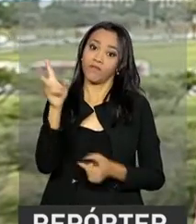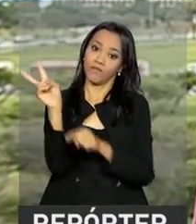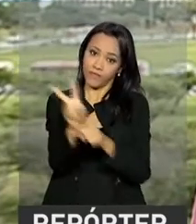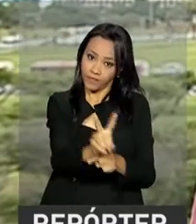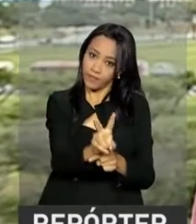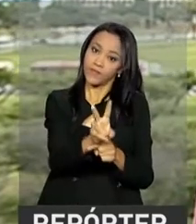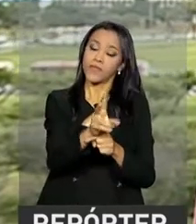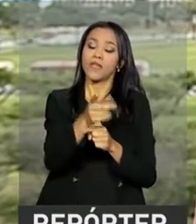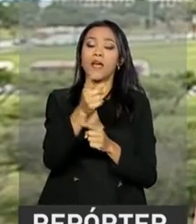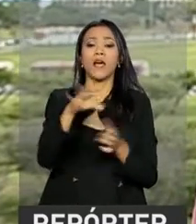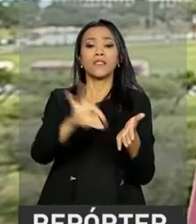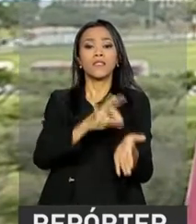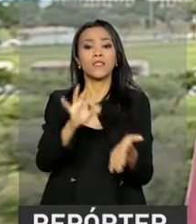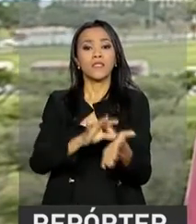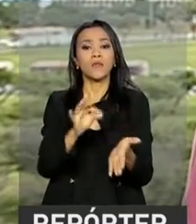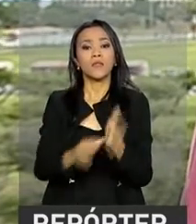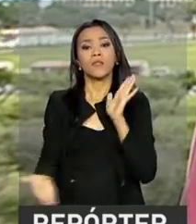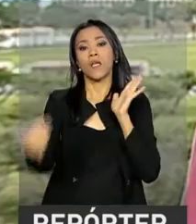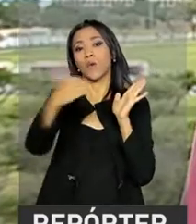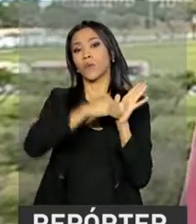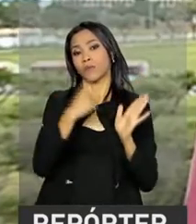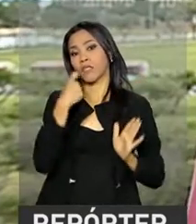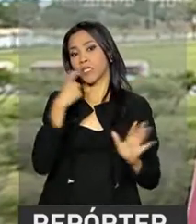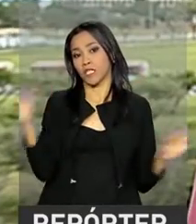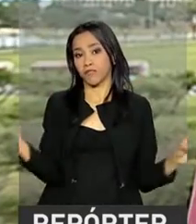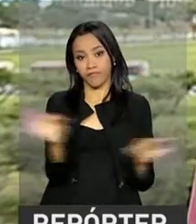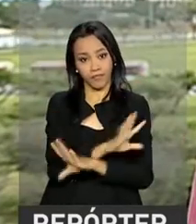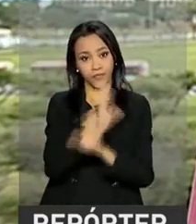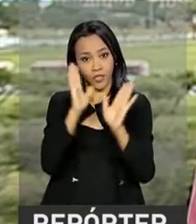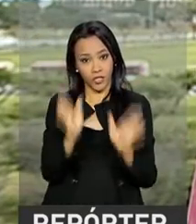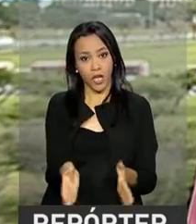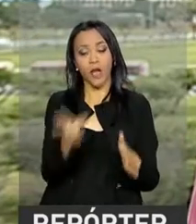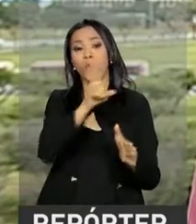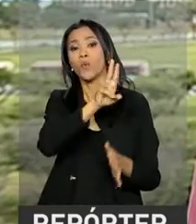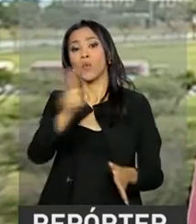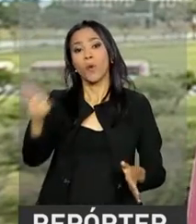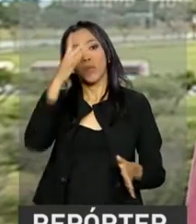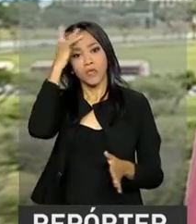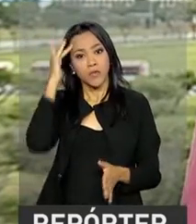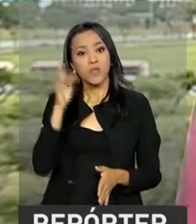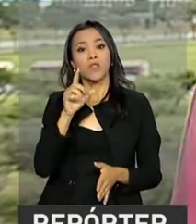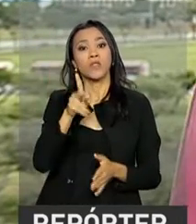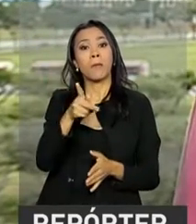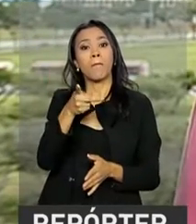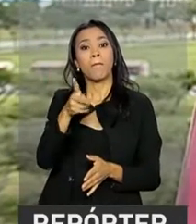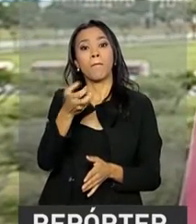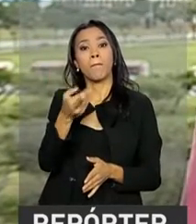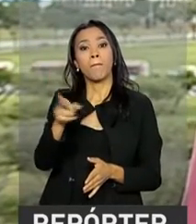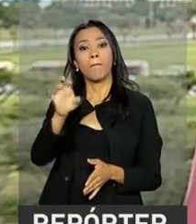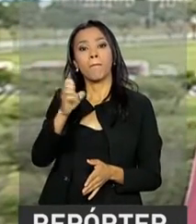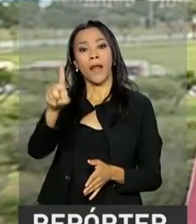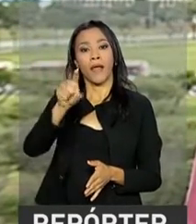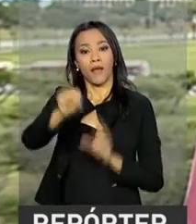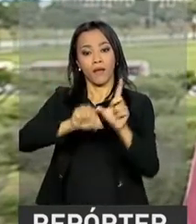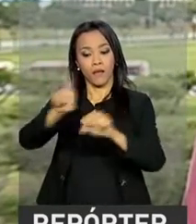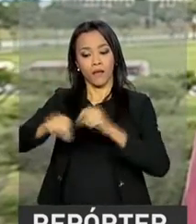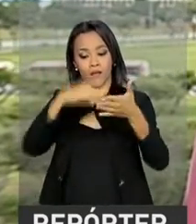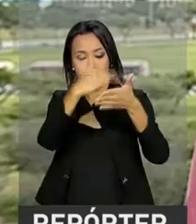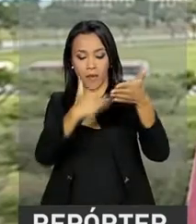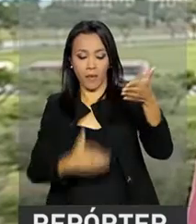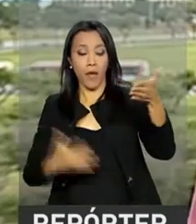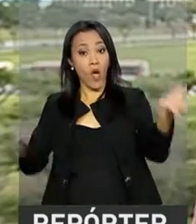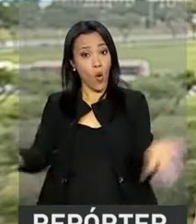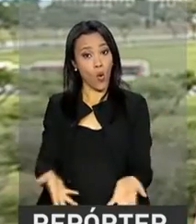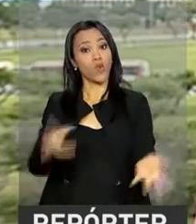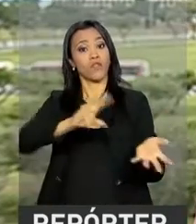as inscrições terminaram na última sexta feira e os nomes e os candidatos pré selecionados vão ser divulgados hoje o